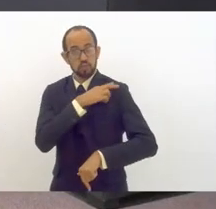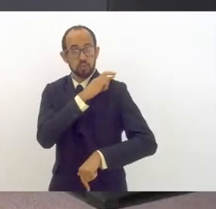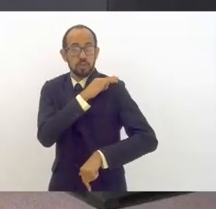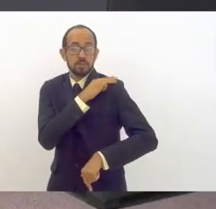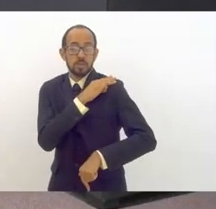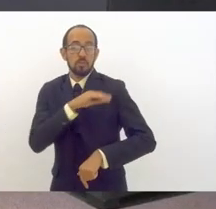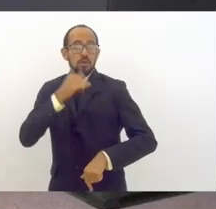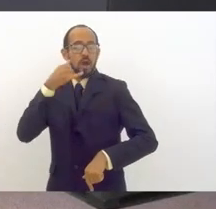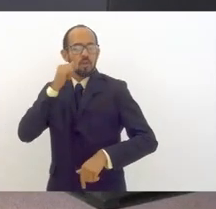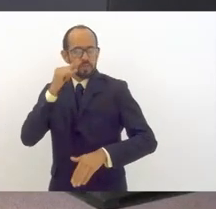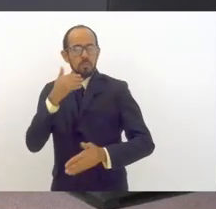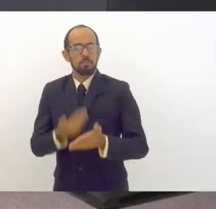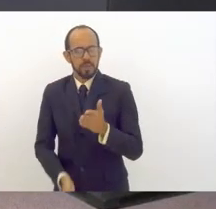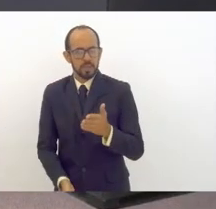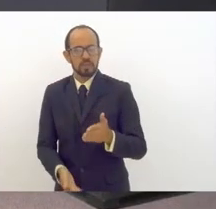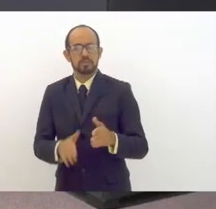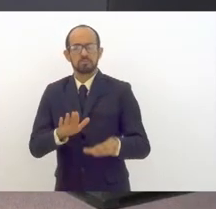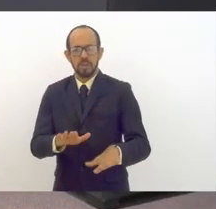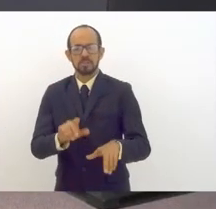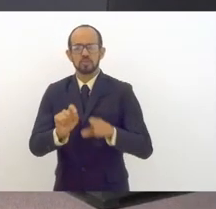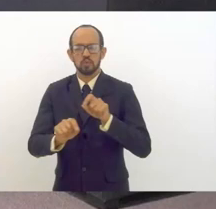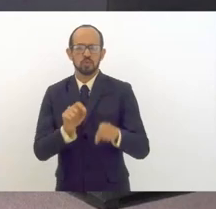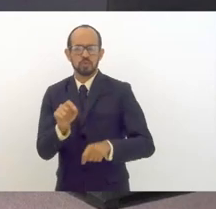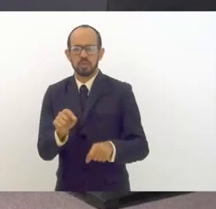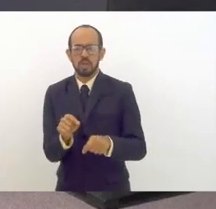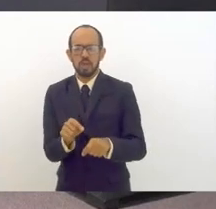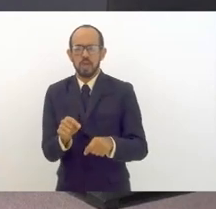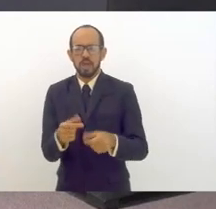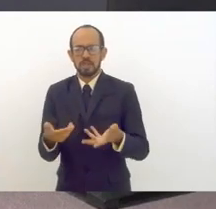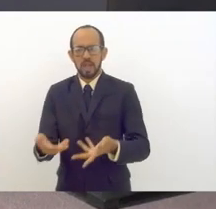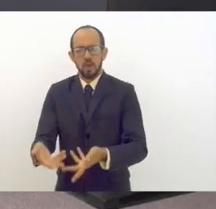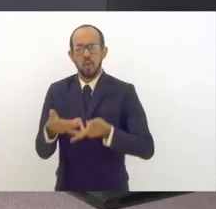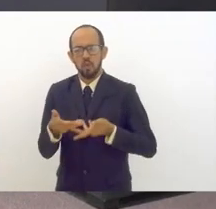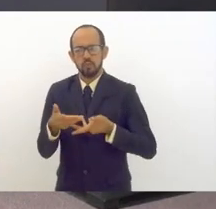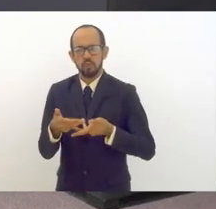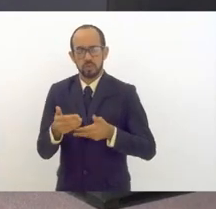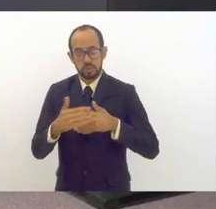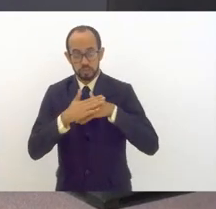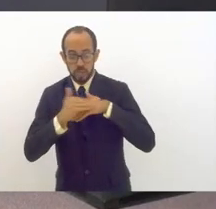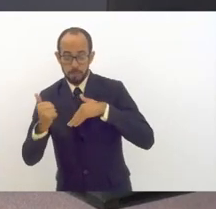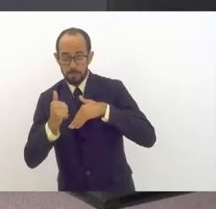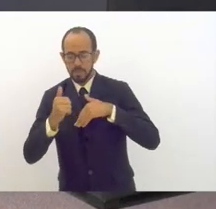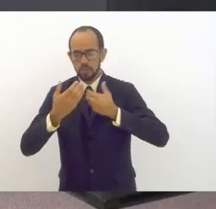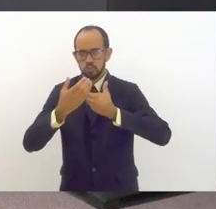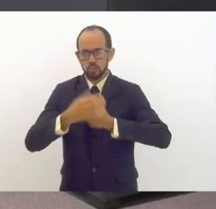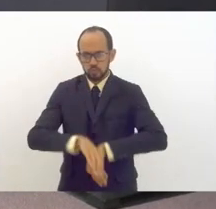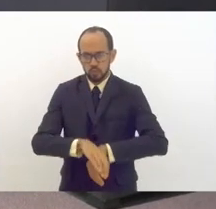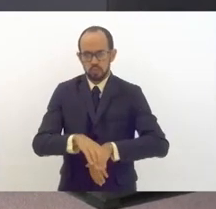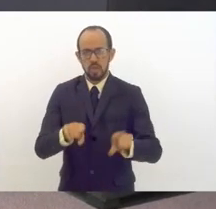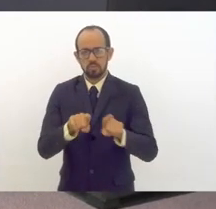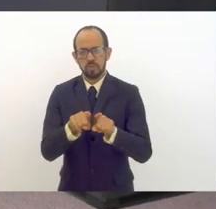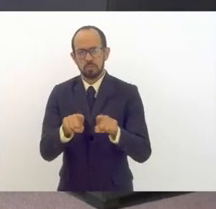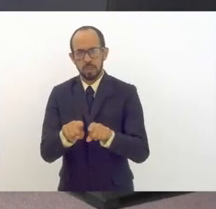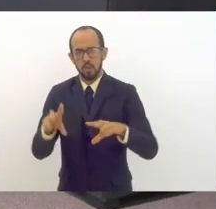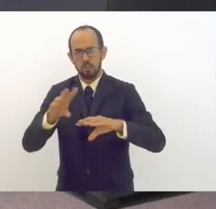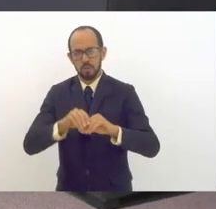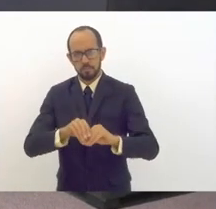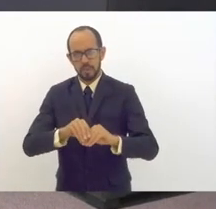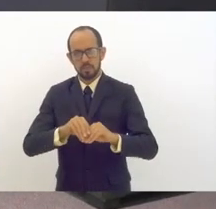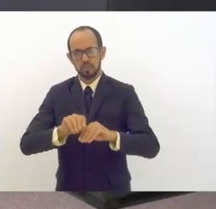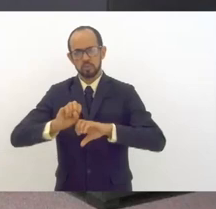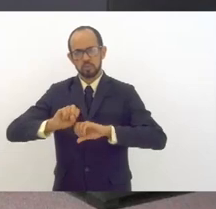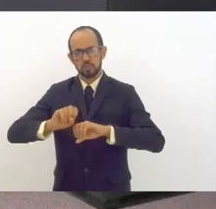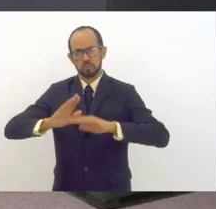Então, essa questão da convocação dos concursados e da ampliação da carga horária dos profissionais de educação, isso é